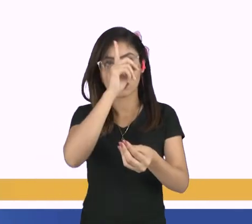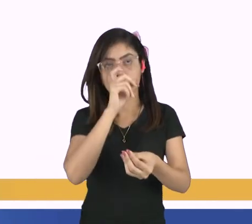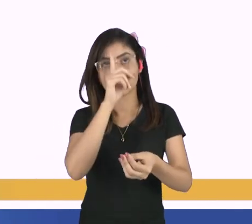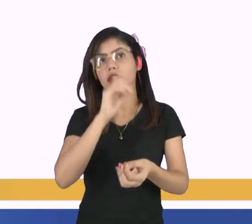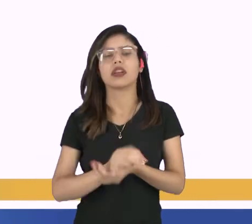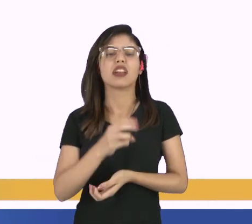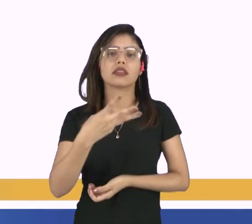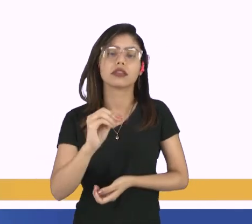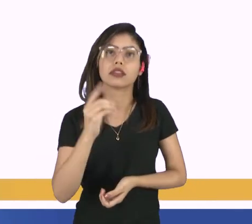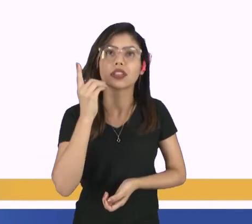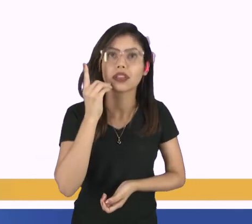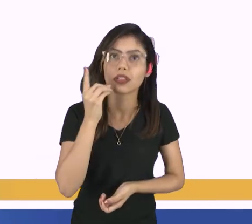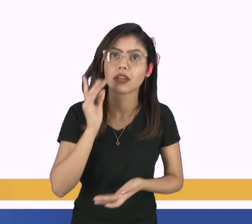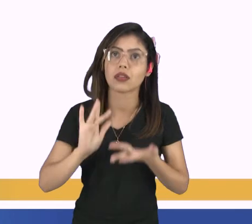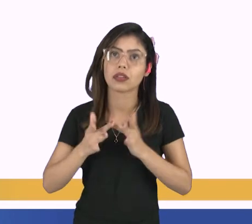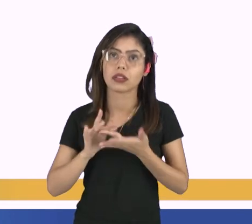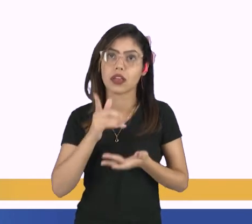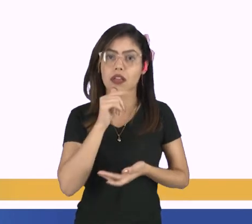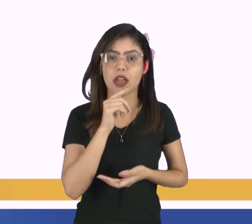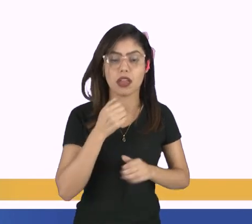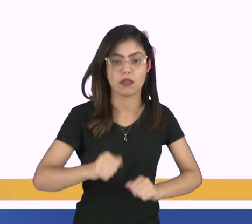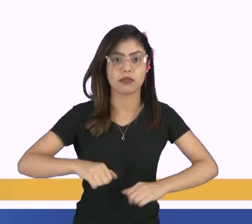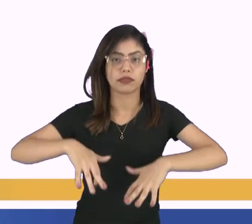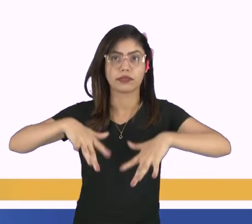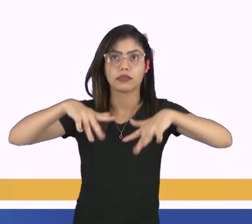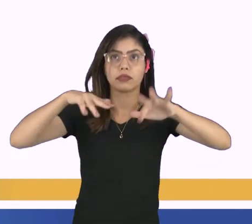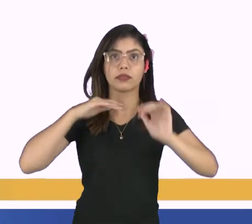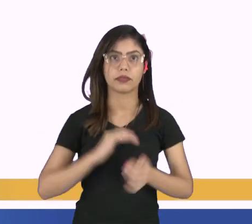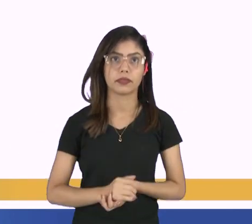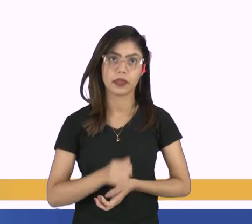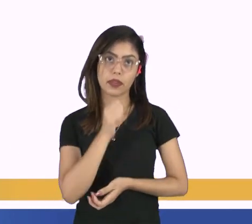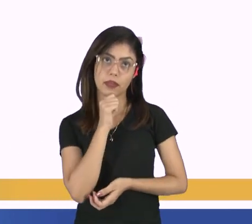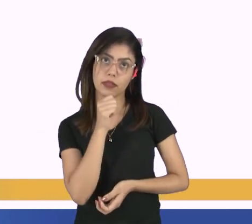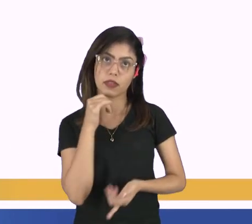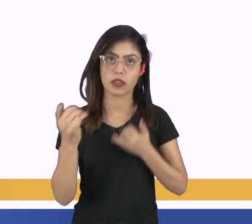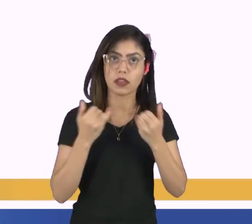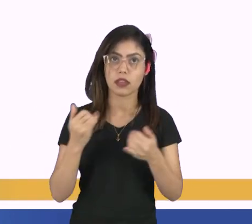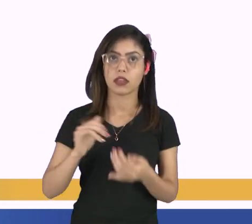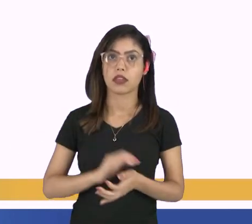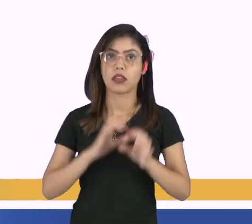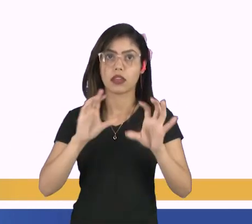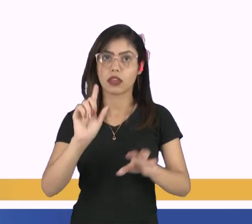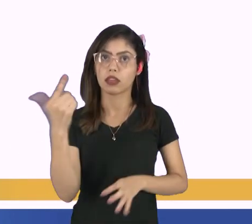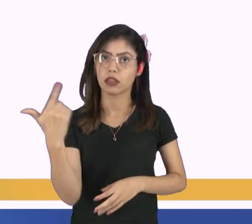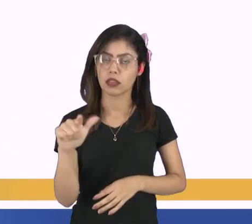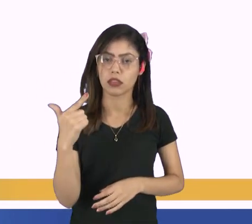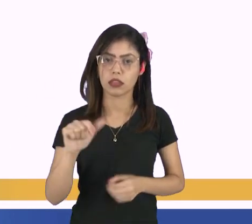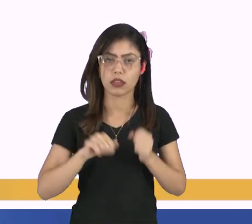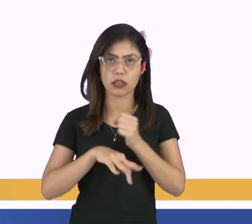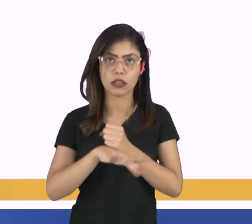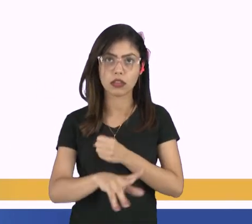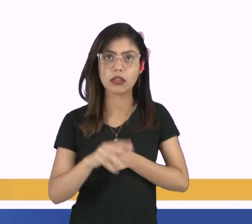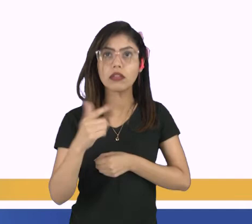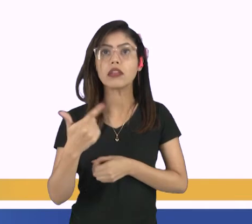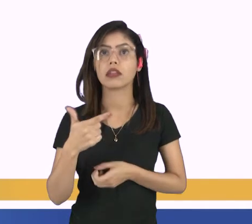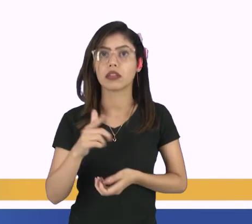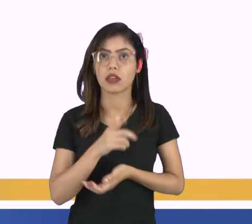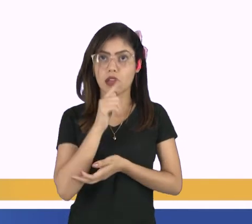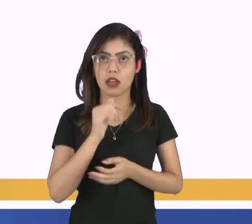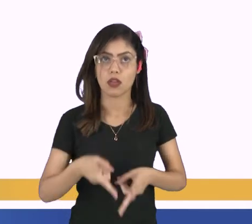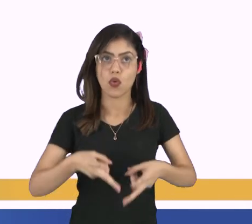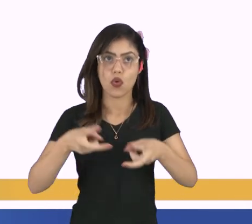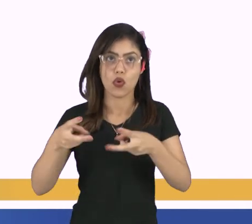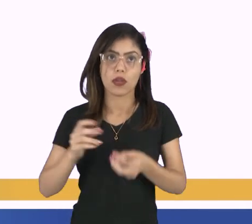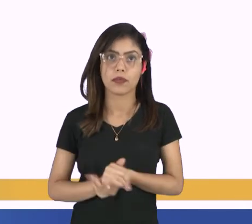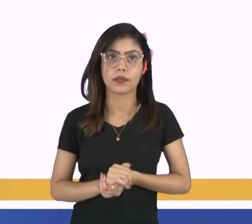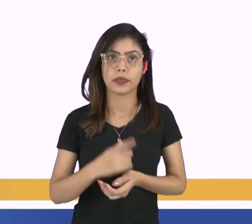que há 30 dias teve contato com águas de enchente. Ainda informa que nesta localidade não há rede de esgoto e drenagem de águas